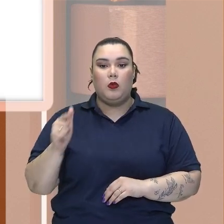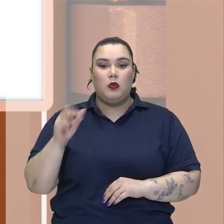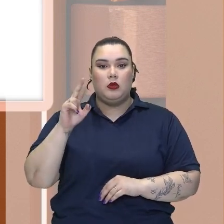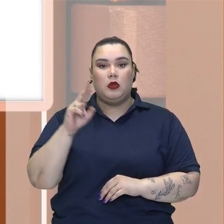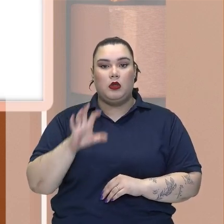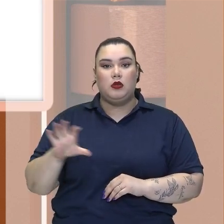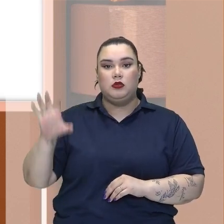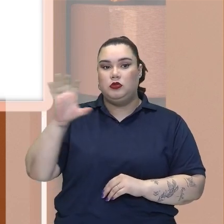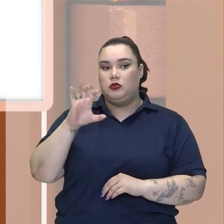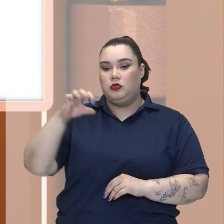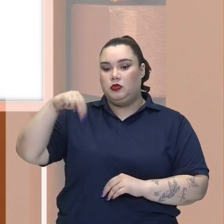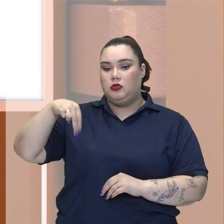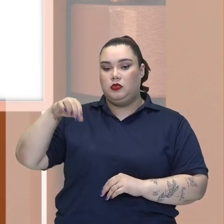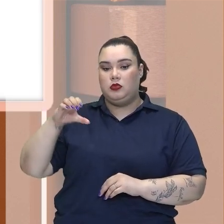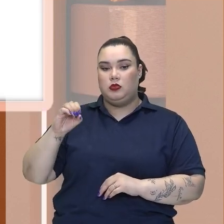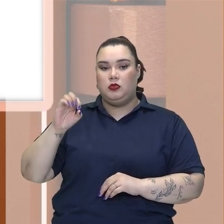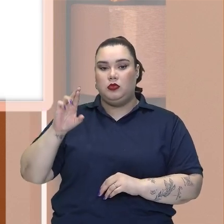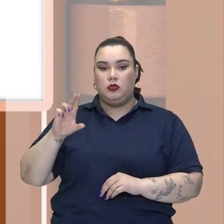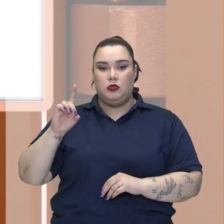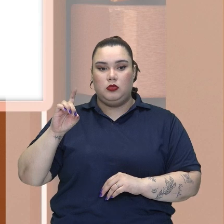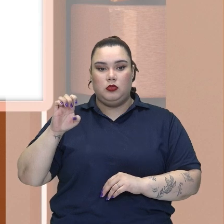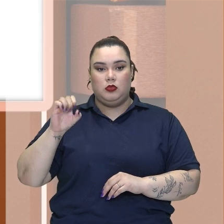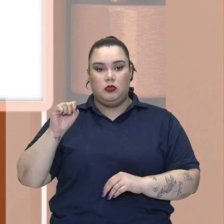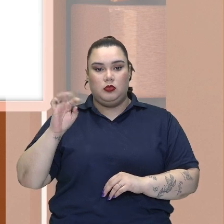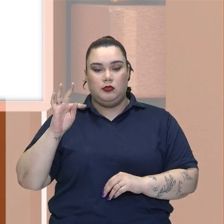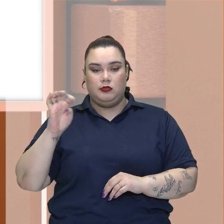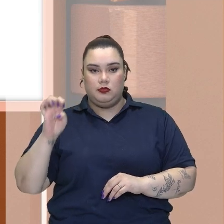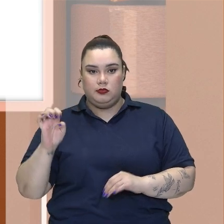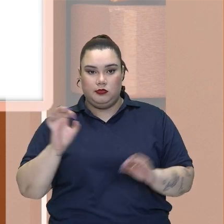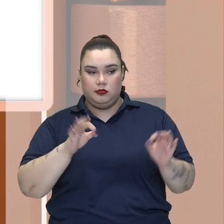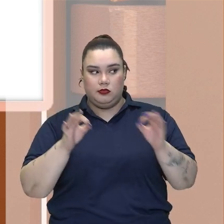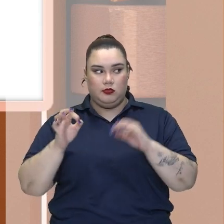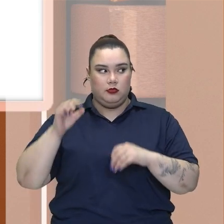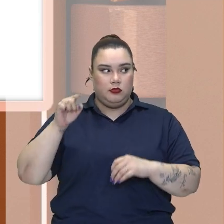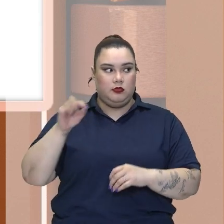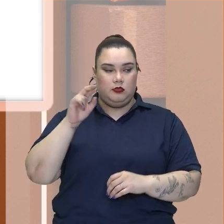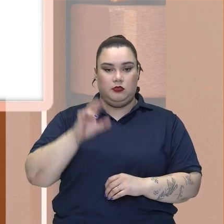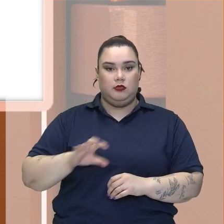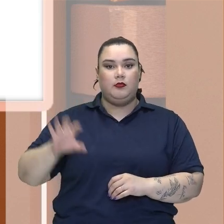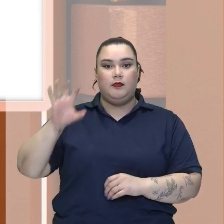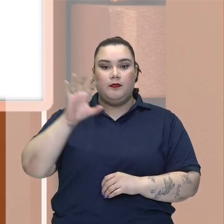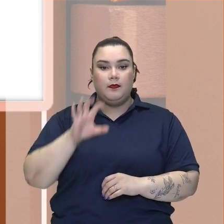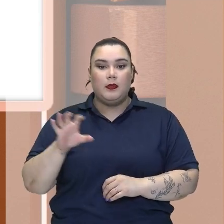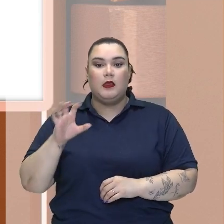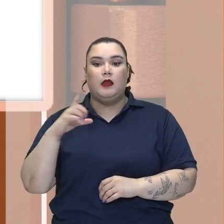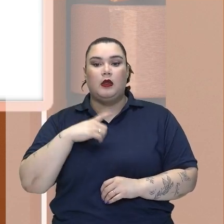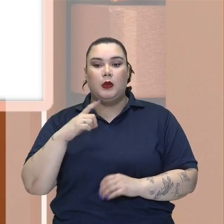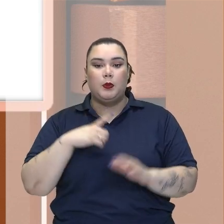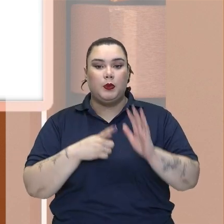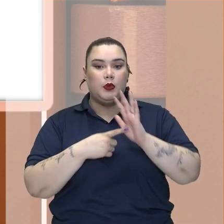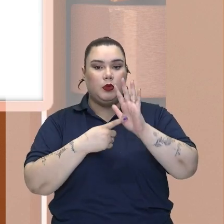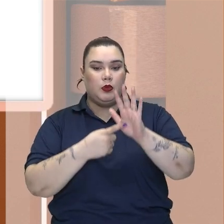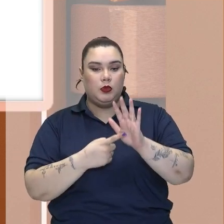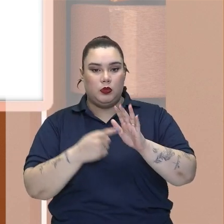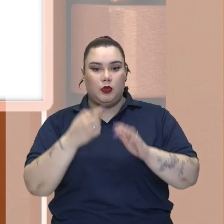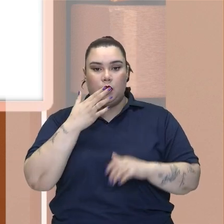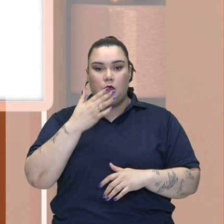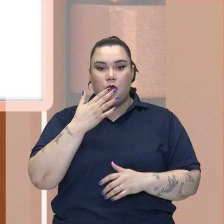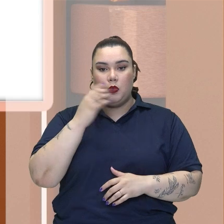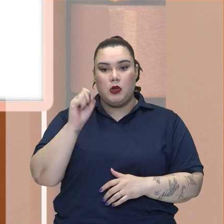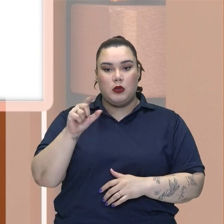a região Nordeste. A região Nordeste é a região que está destacada no nosso